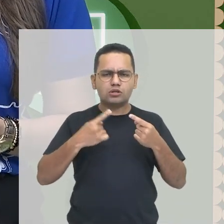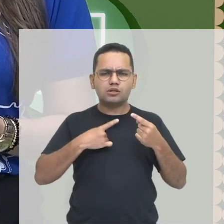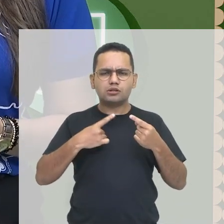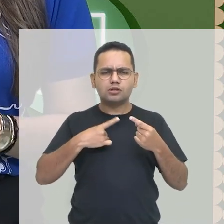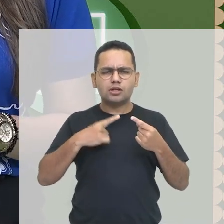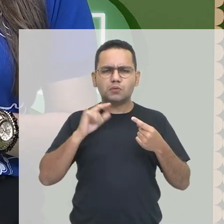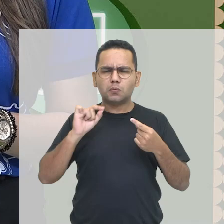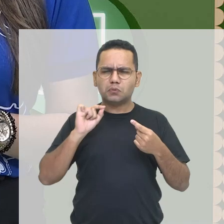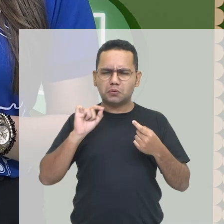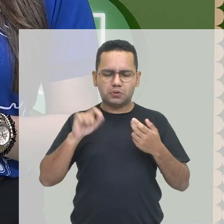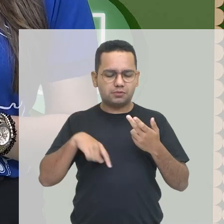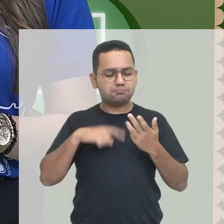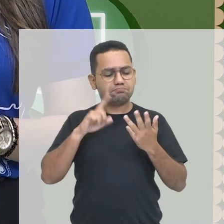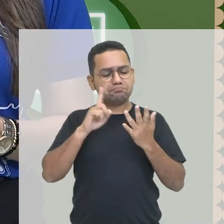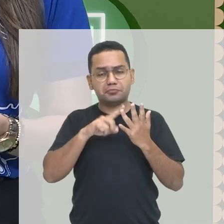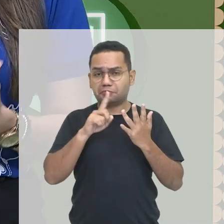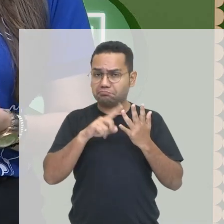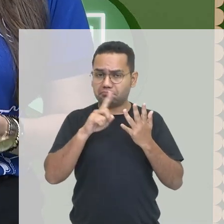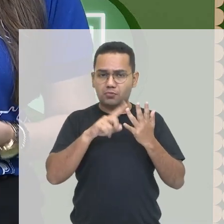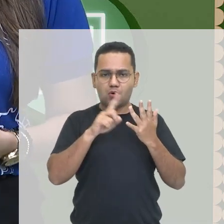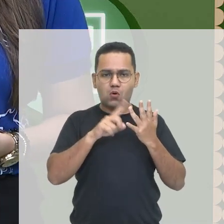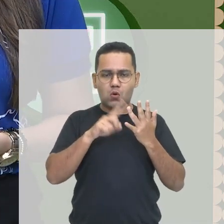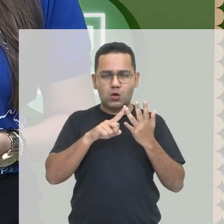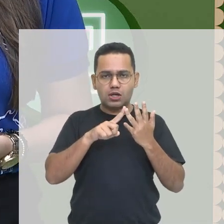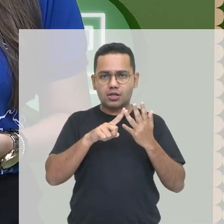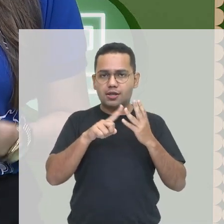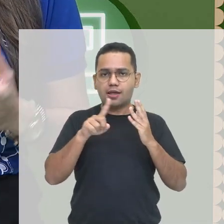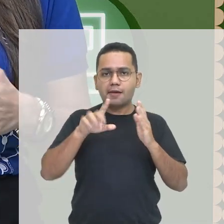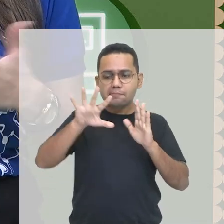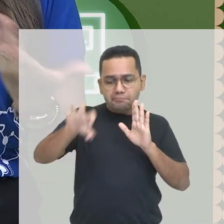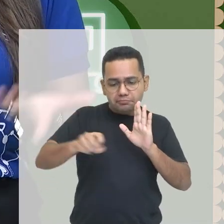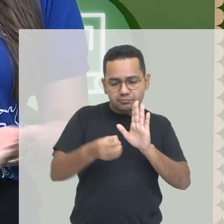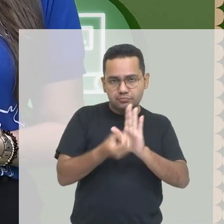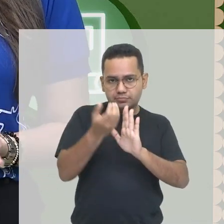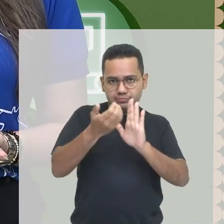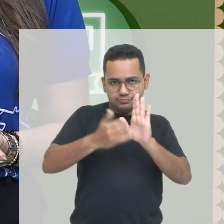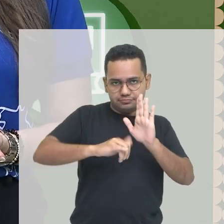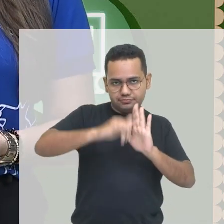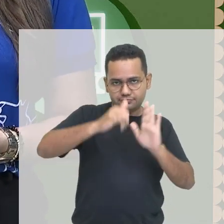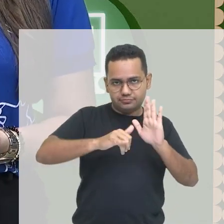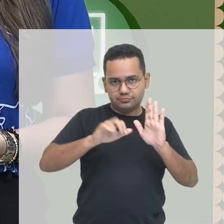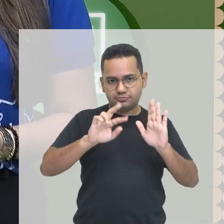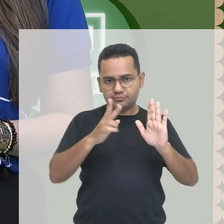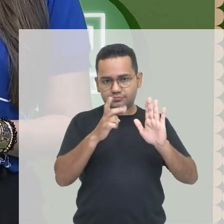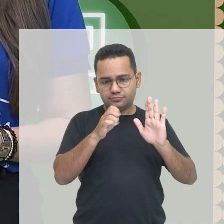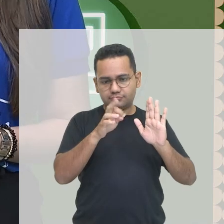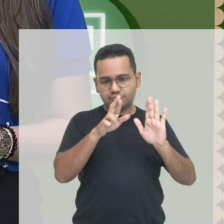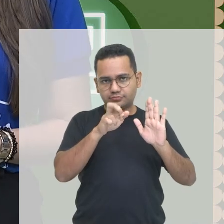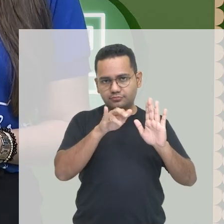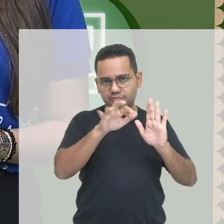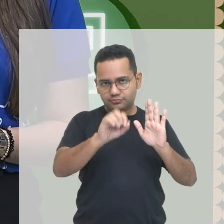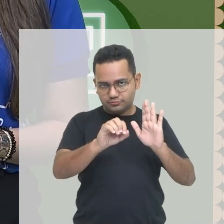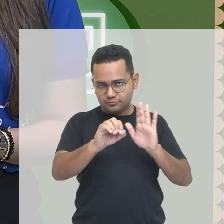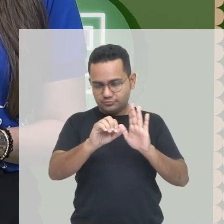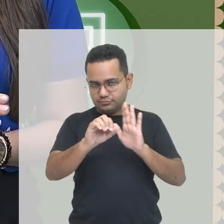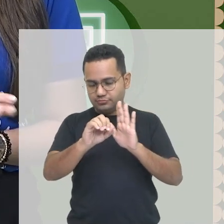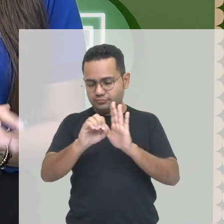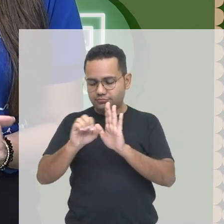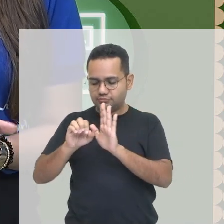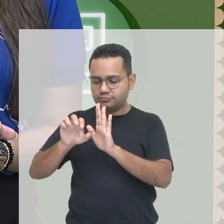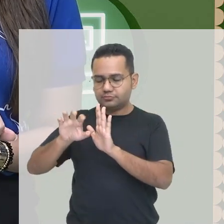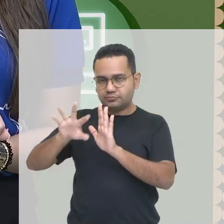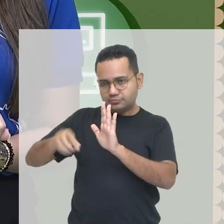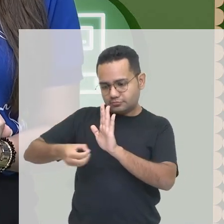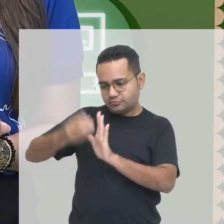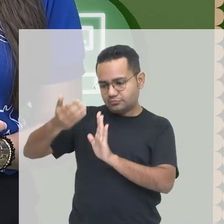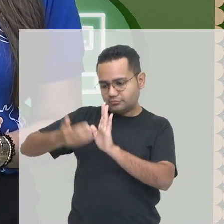aí a hipótese heterotrófica e a hipótese autotrófica. Para entender o que é a